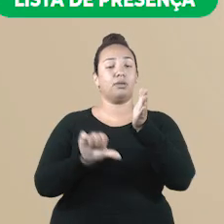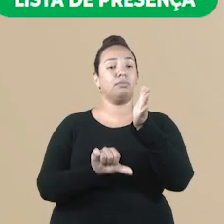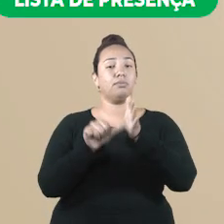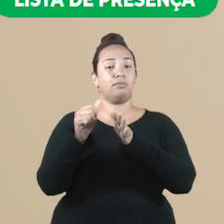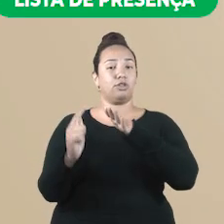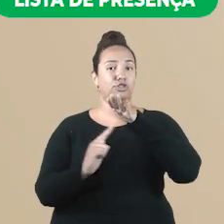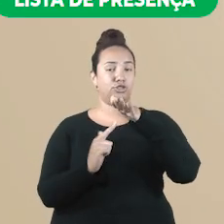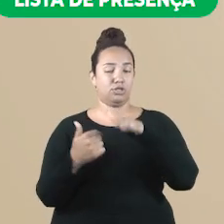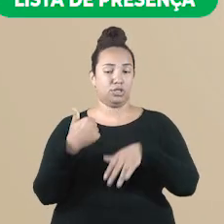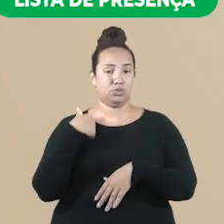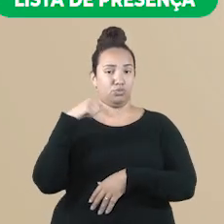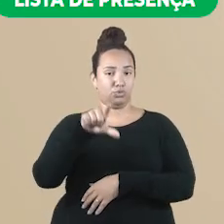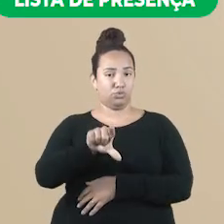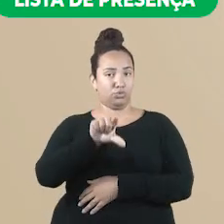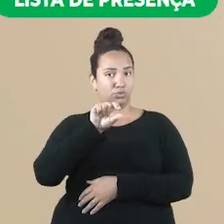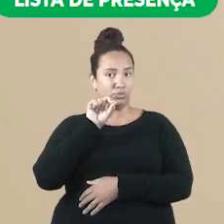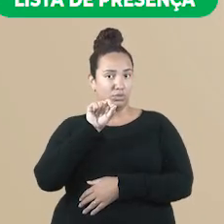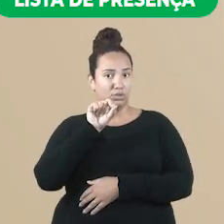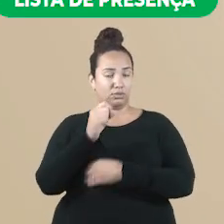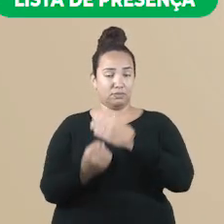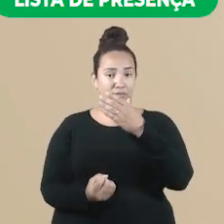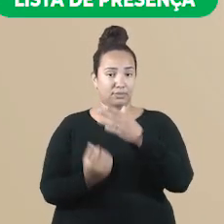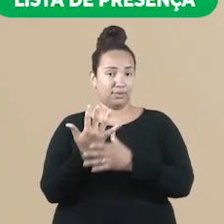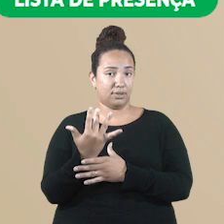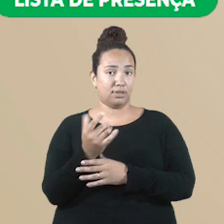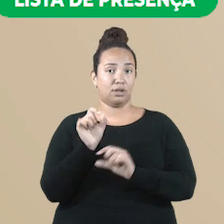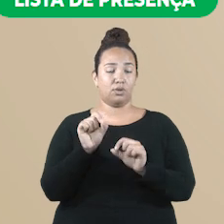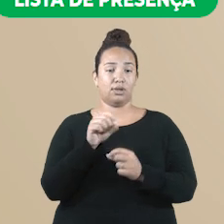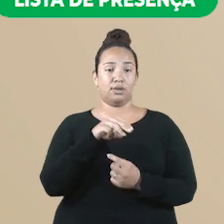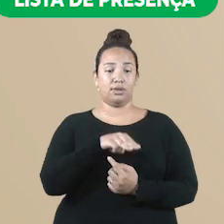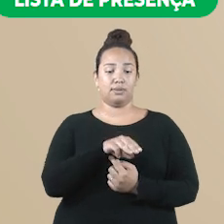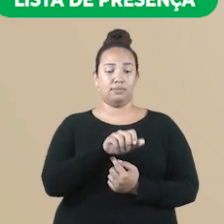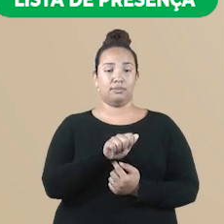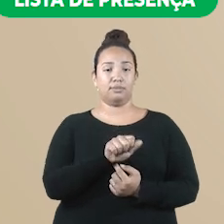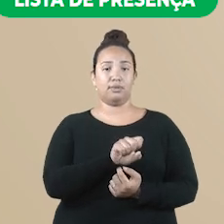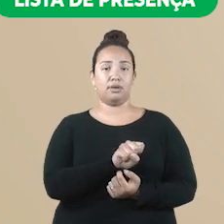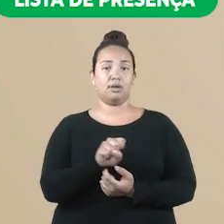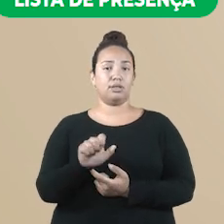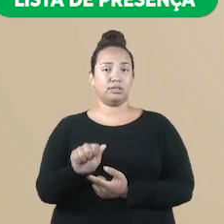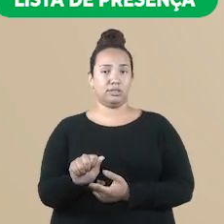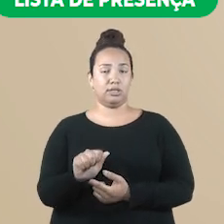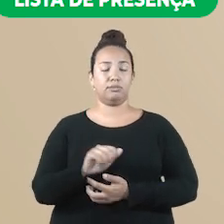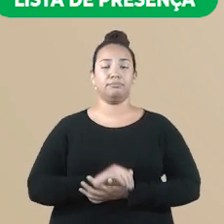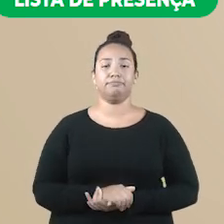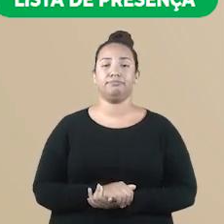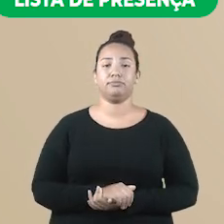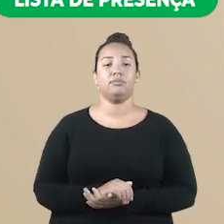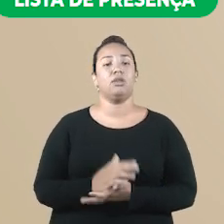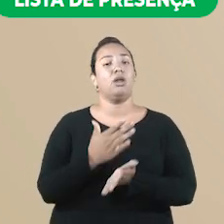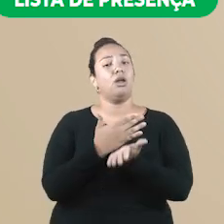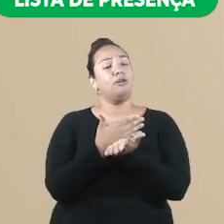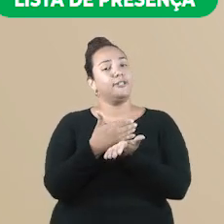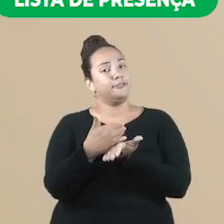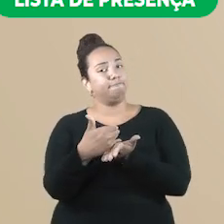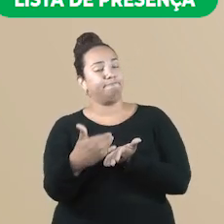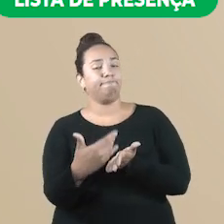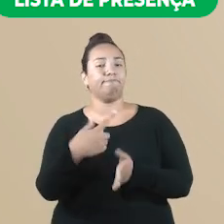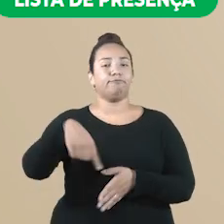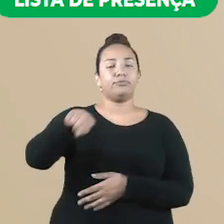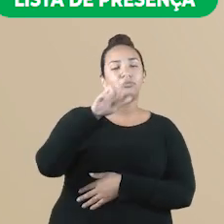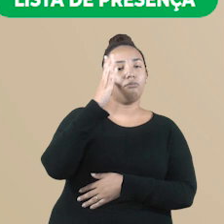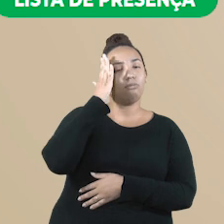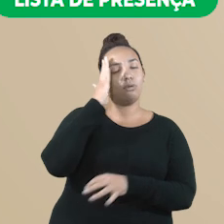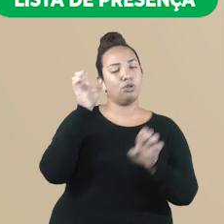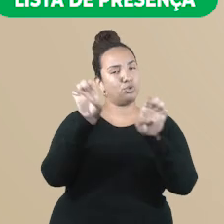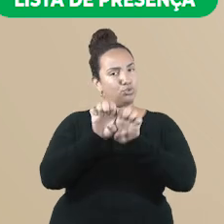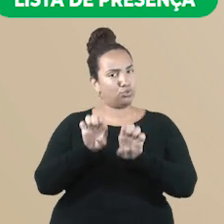A primeira gíria que eu escolhi para montar o verbete é massa. Para começar, sabemos que, de acordo